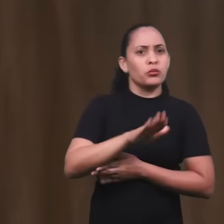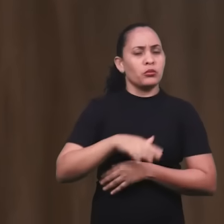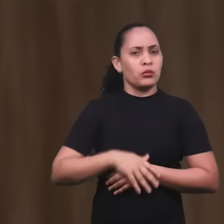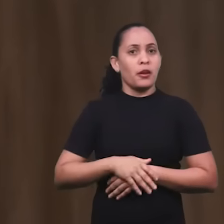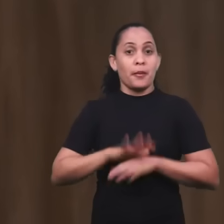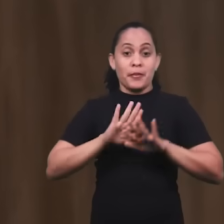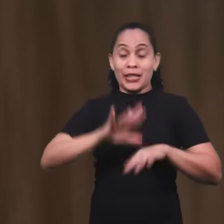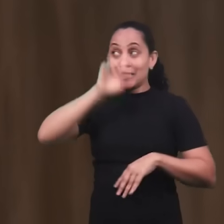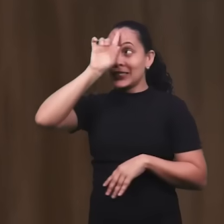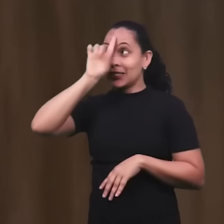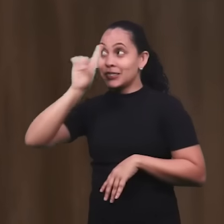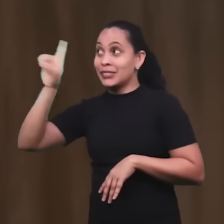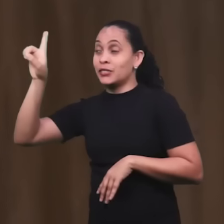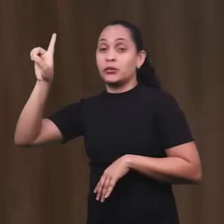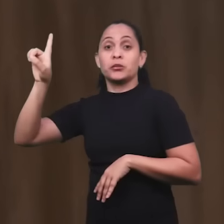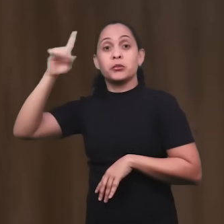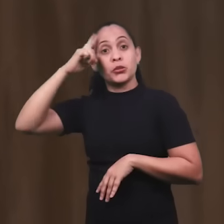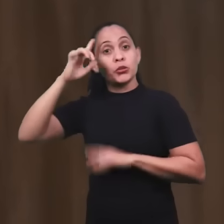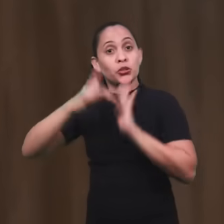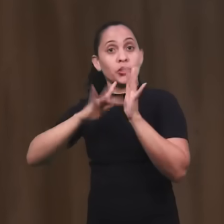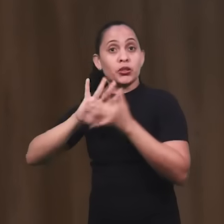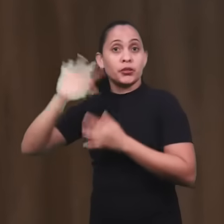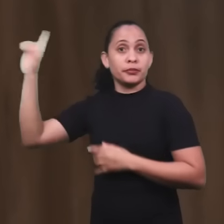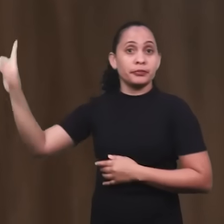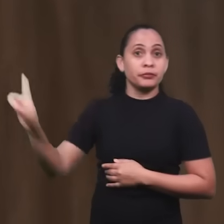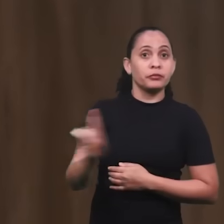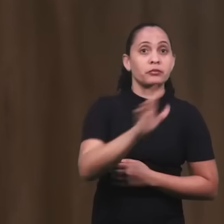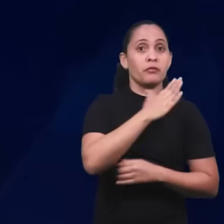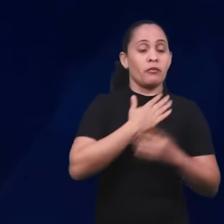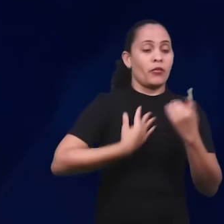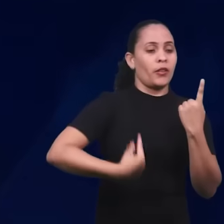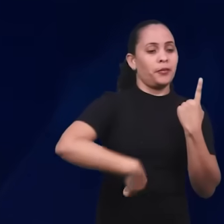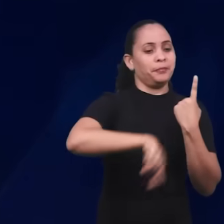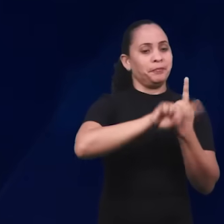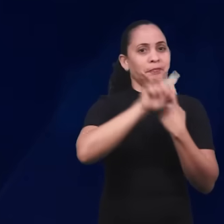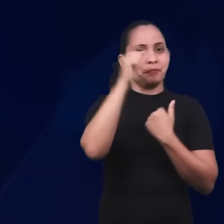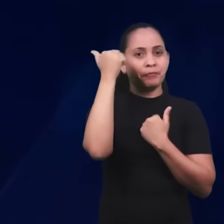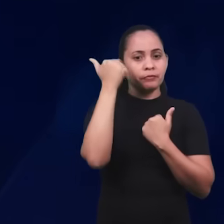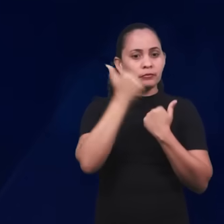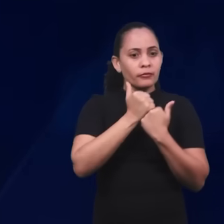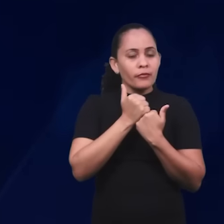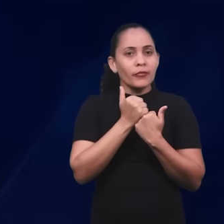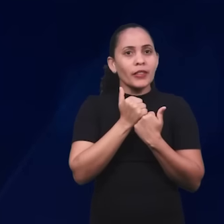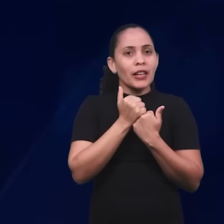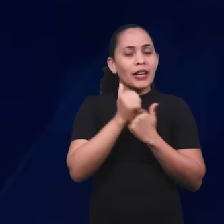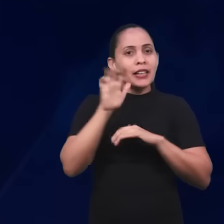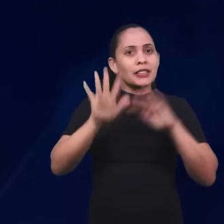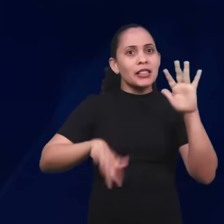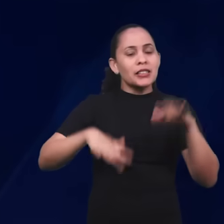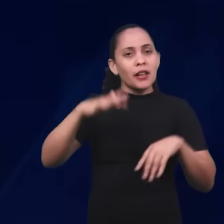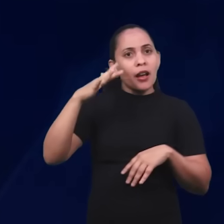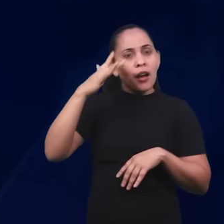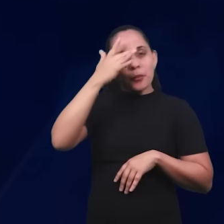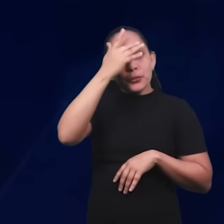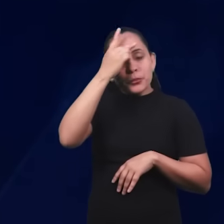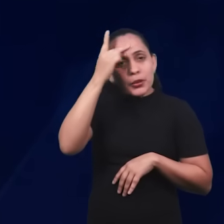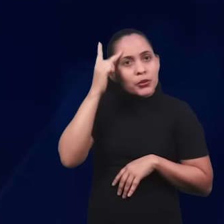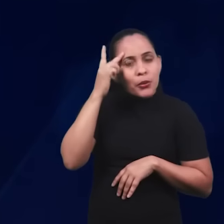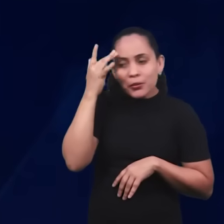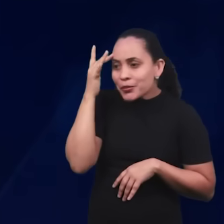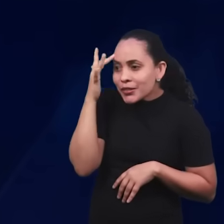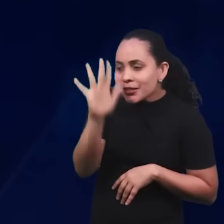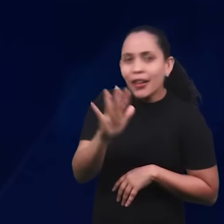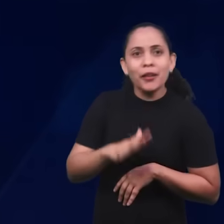fazer esse resgate, para resgatar o homem. Né? O homem, muitas vezes, ele desconhece que Jesus tem algo melhor para